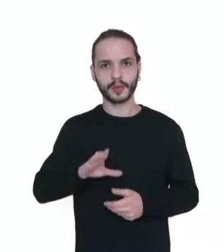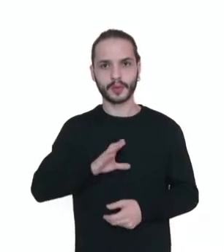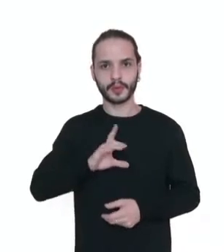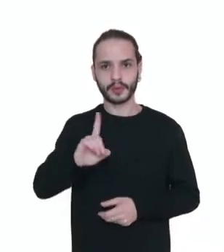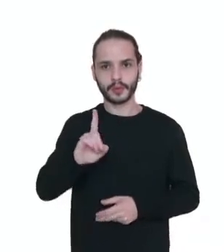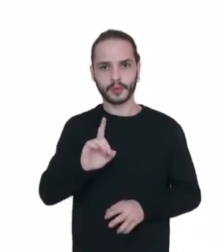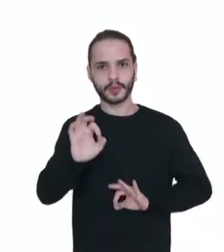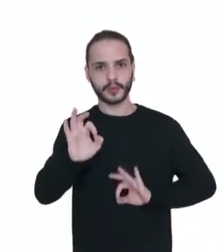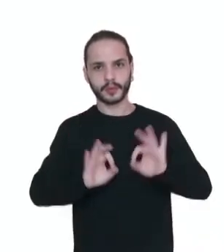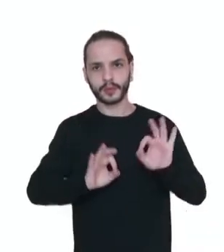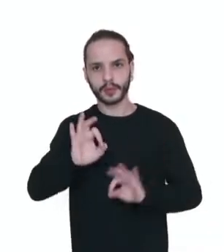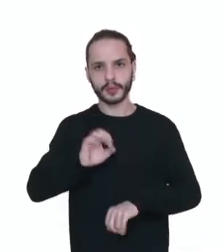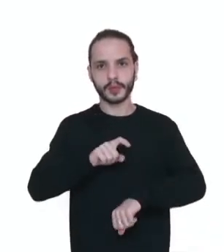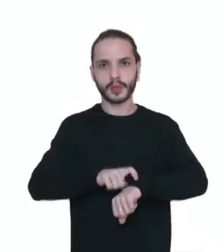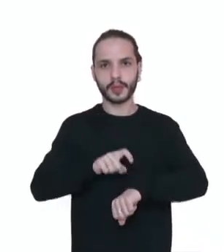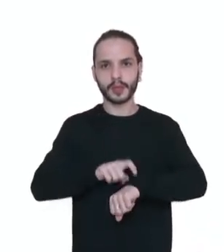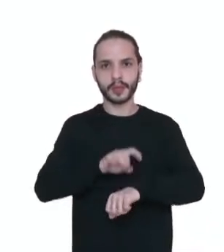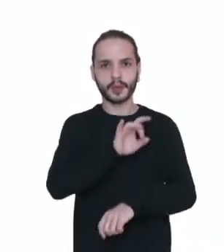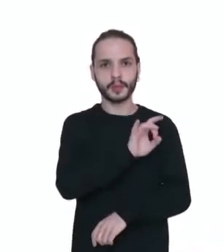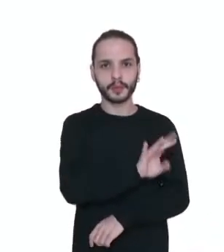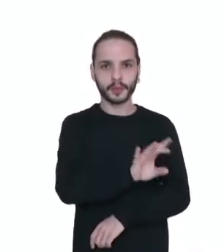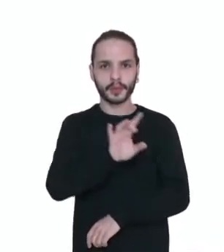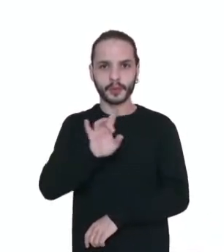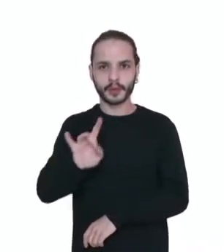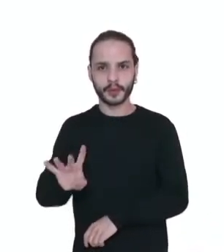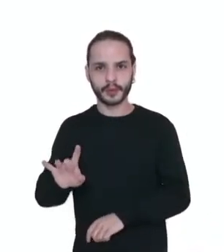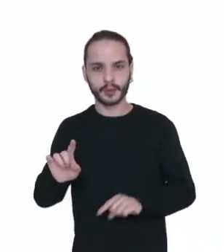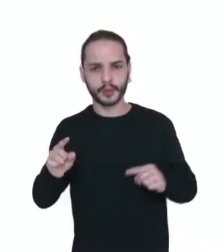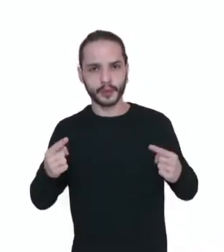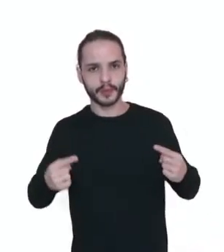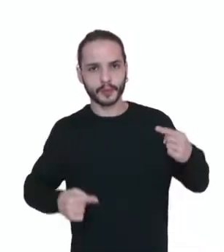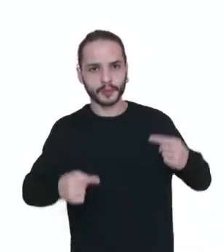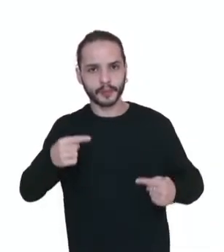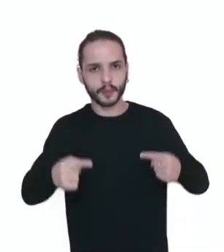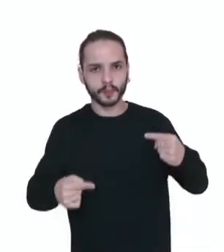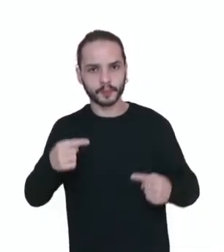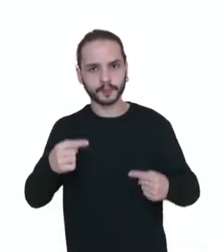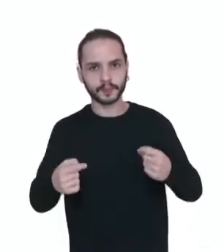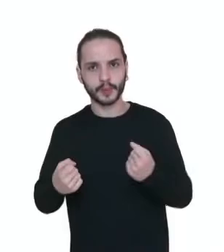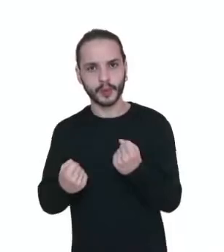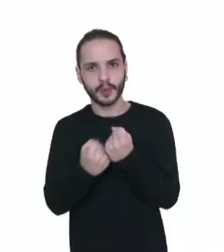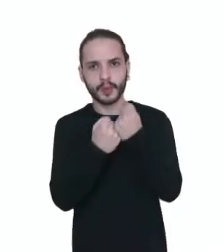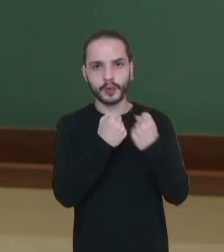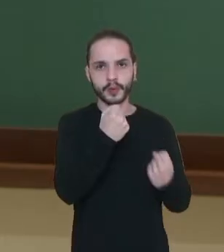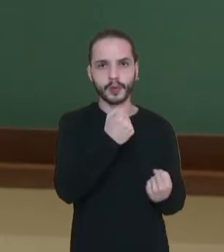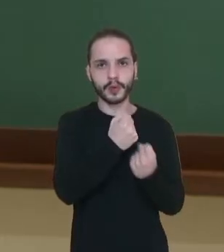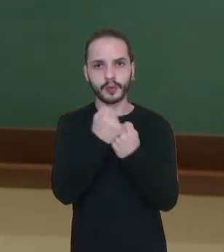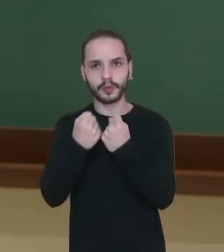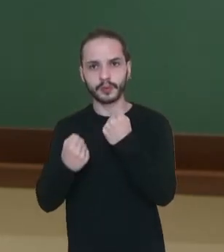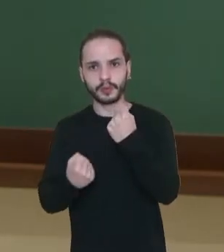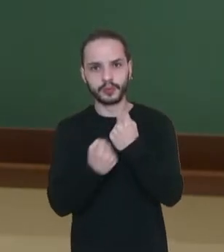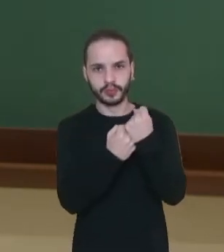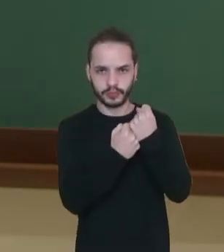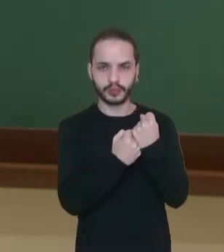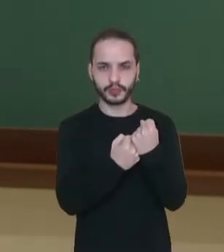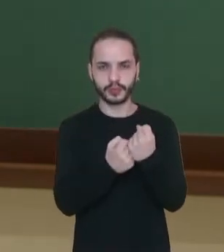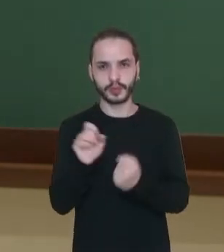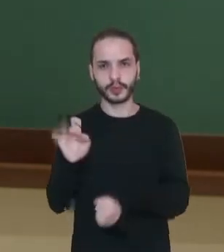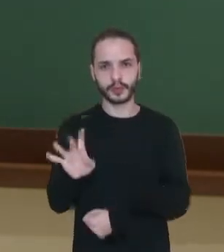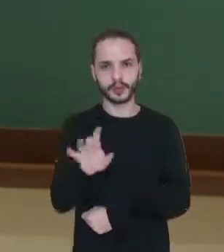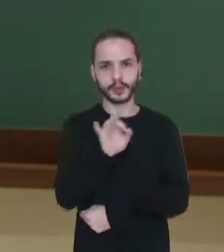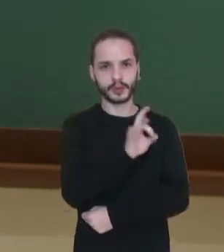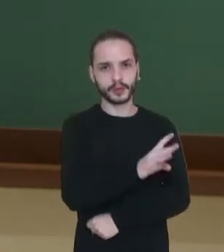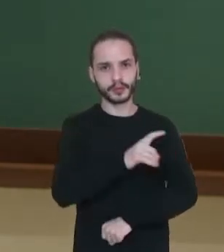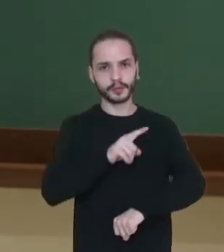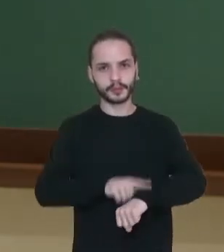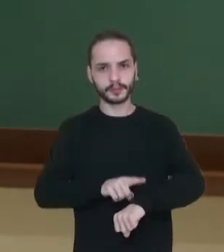delimitando o tempo para cada grupo defender sua tese e atacar a tese defendida pelo grupo oponente. Né? Então vejam, a gente